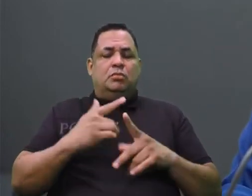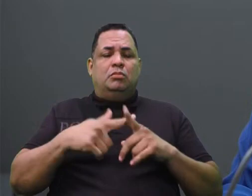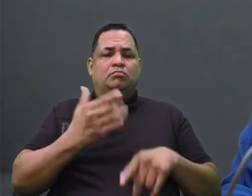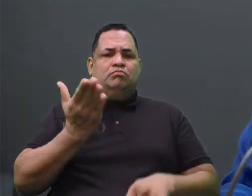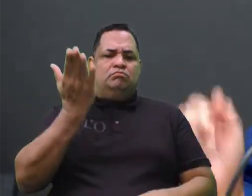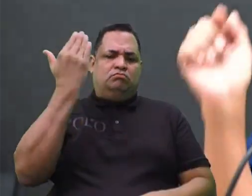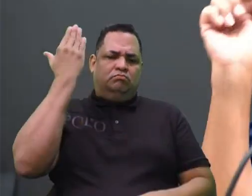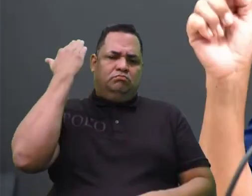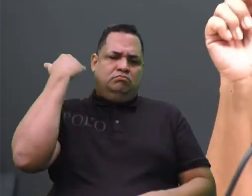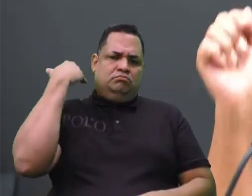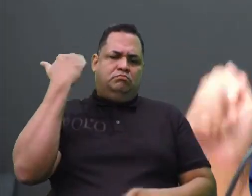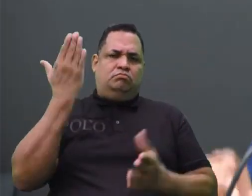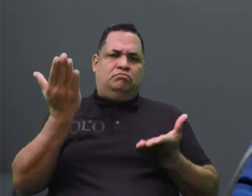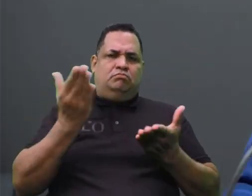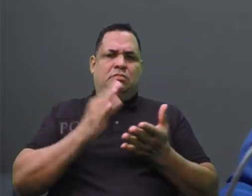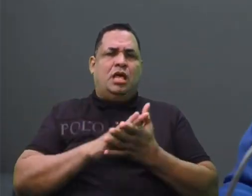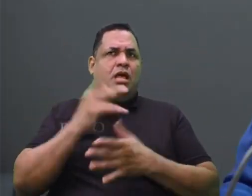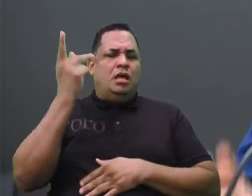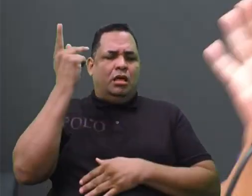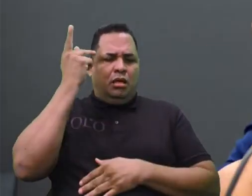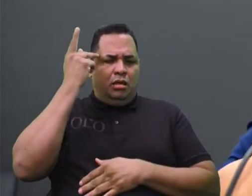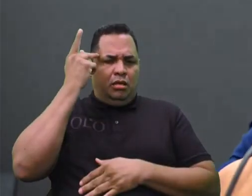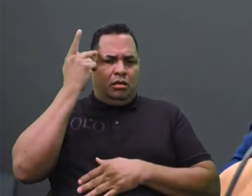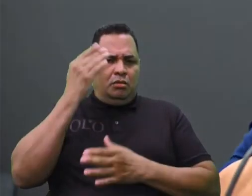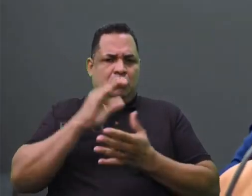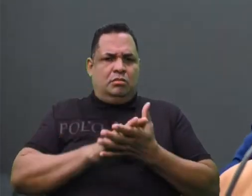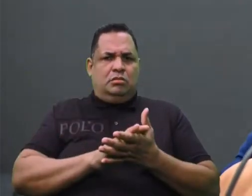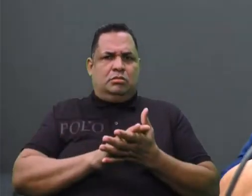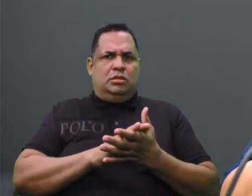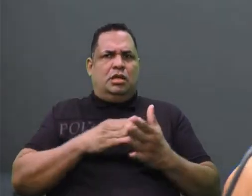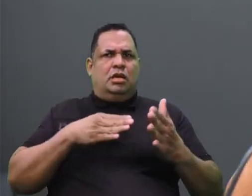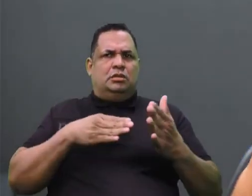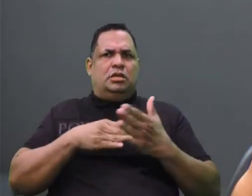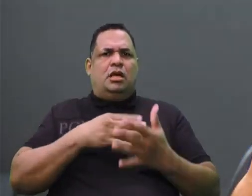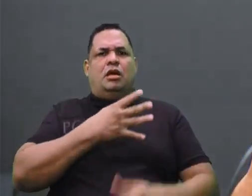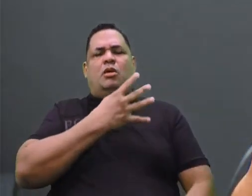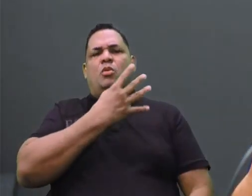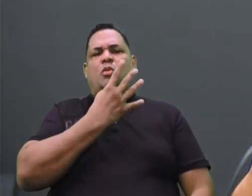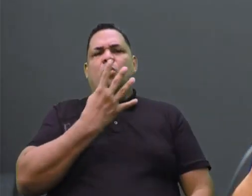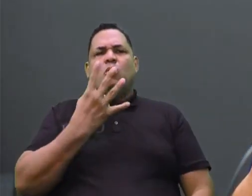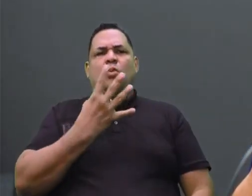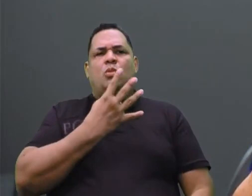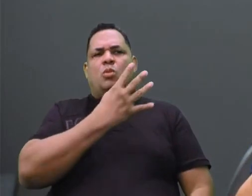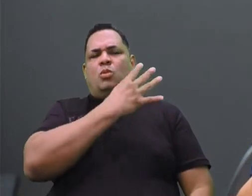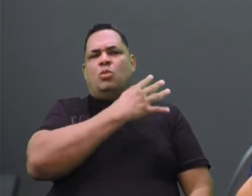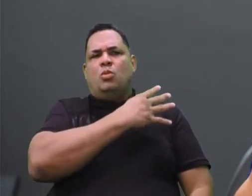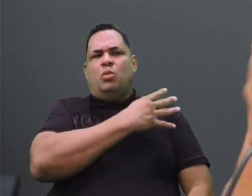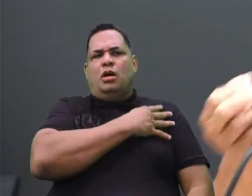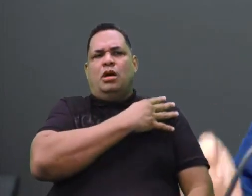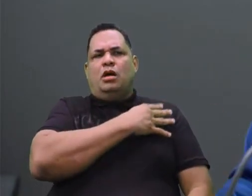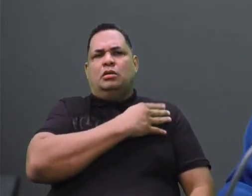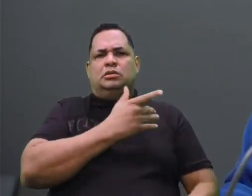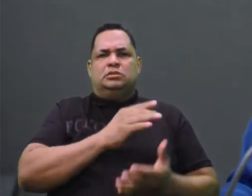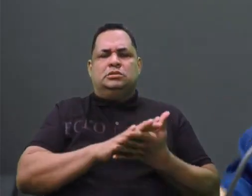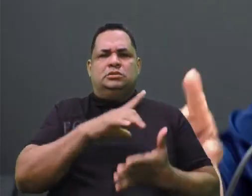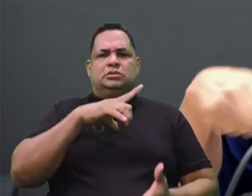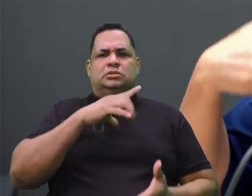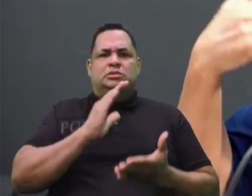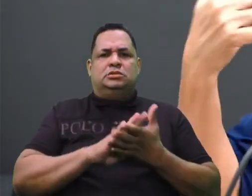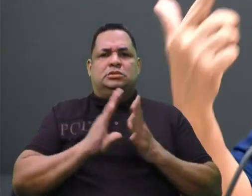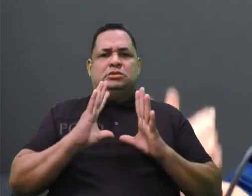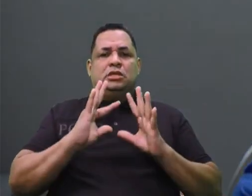época o magistério lá em São Paulo era até o quarto ano, eu tinha 3 anos. Né, 3 anos, então eu tinha